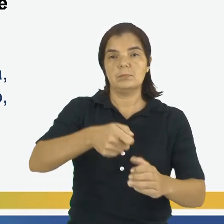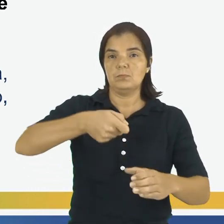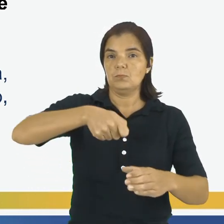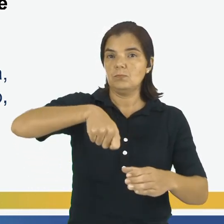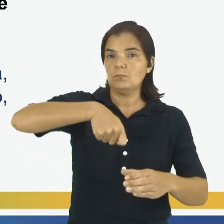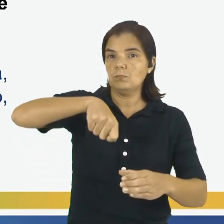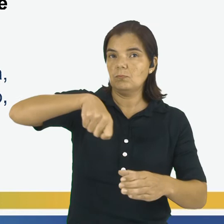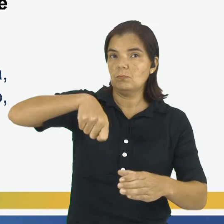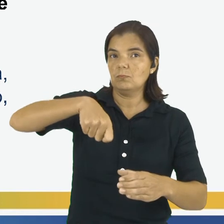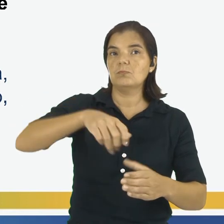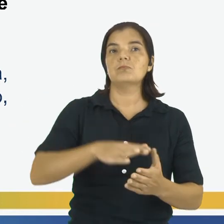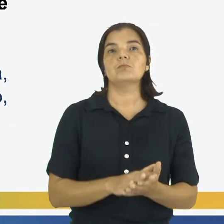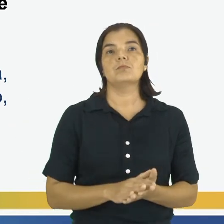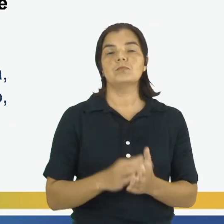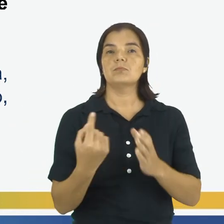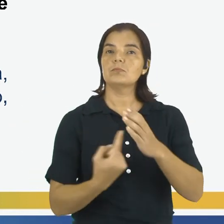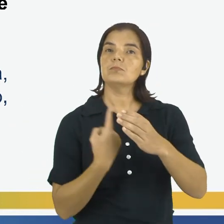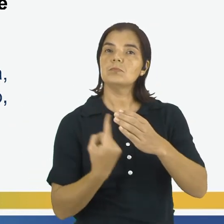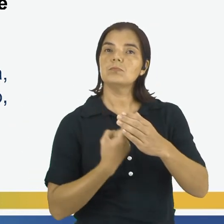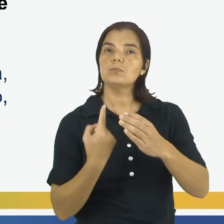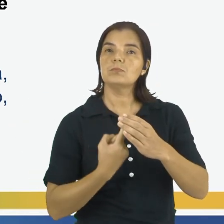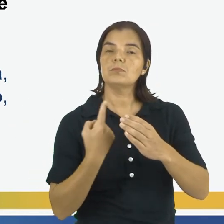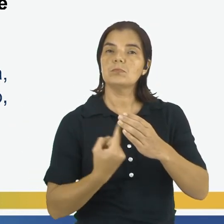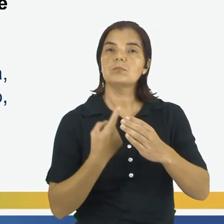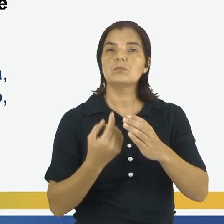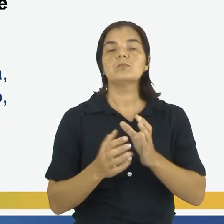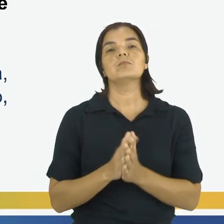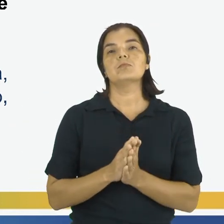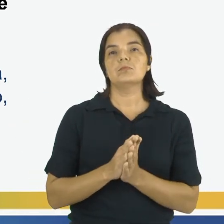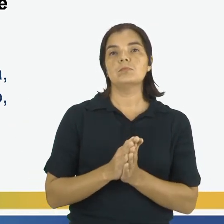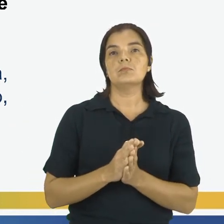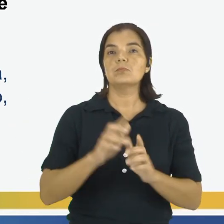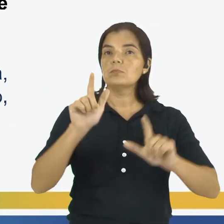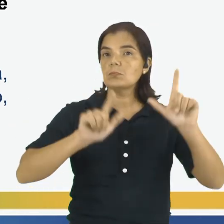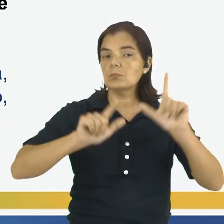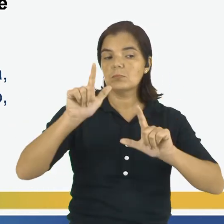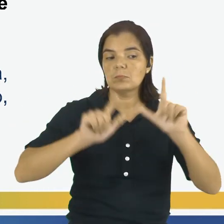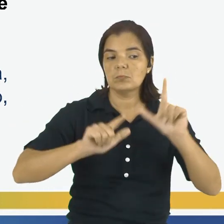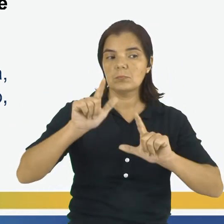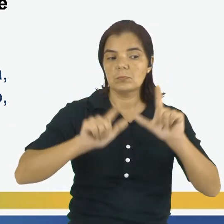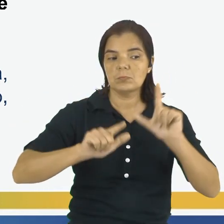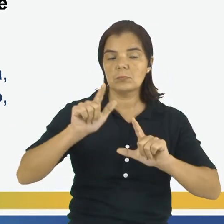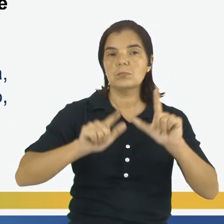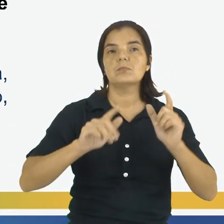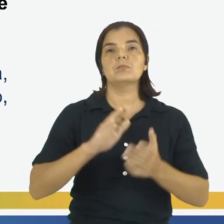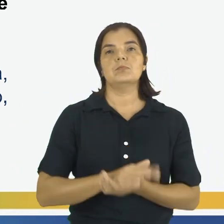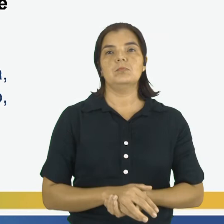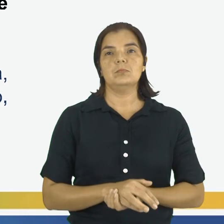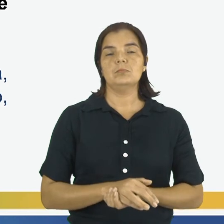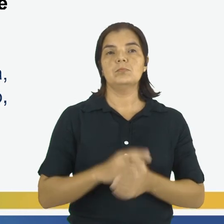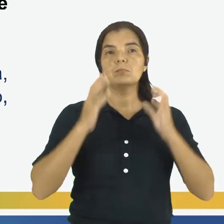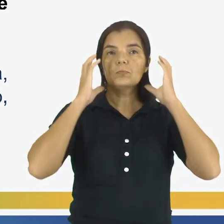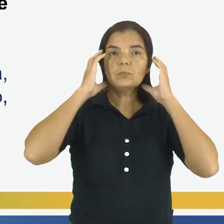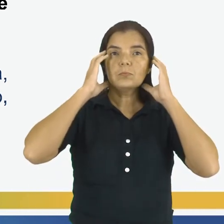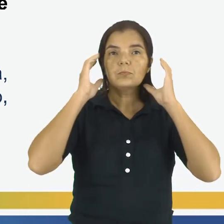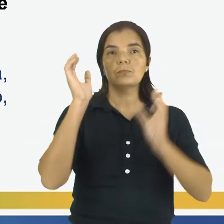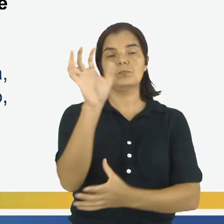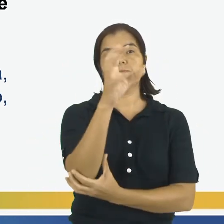batedeira, liquidificador, torradeira, a televisão que vocês estão assistindo agora, o